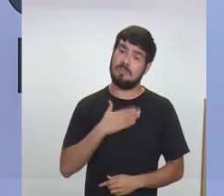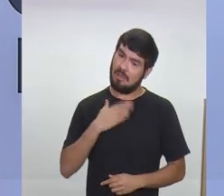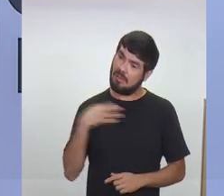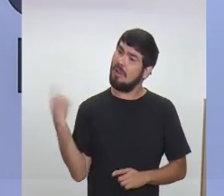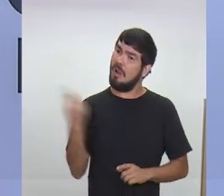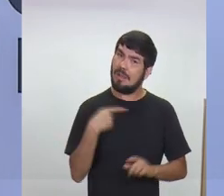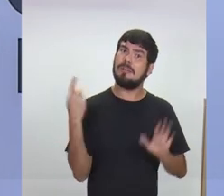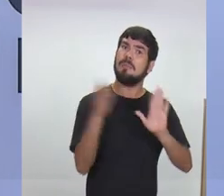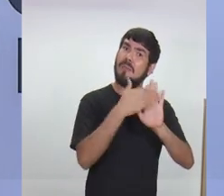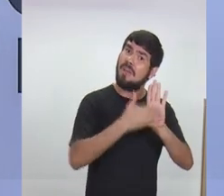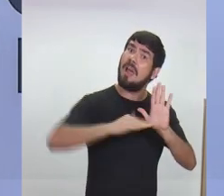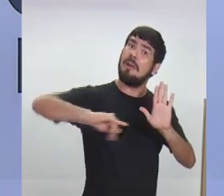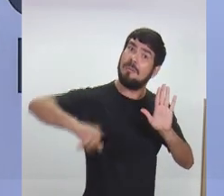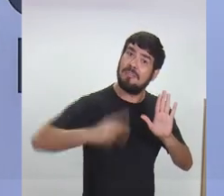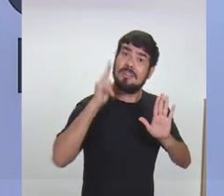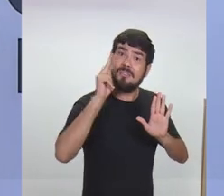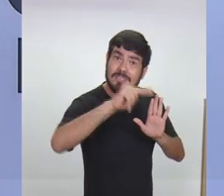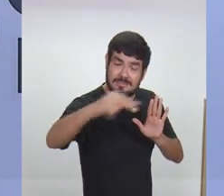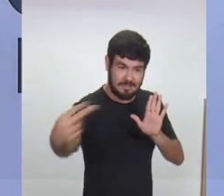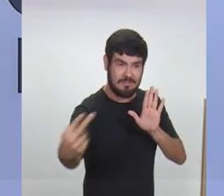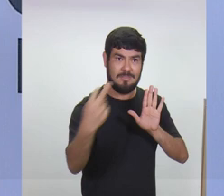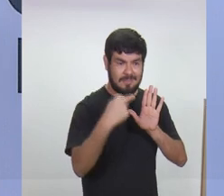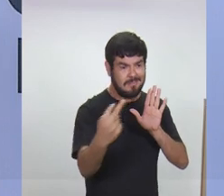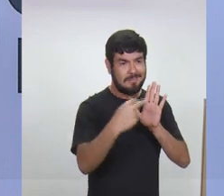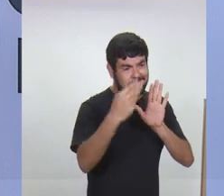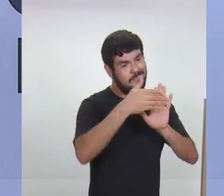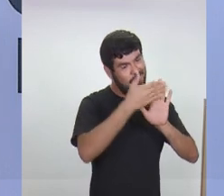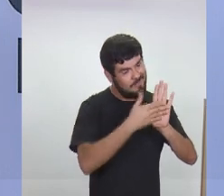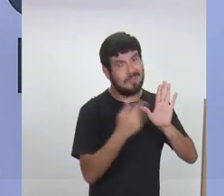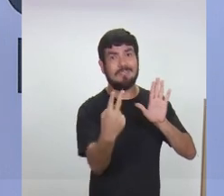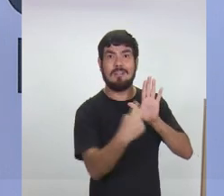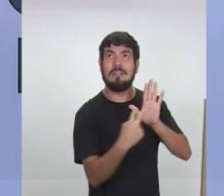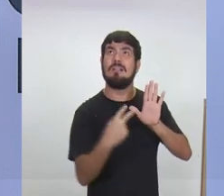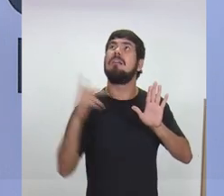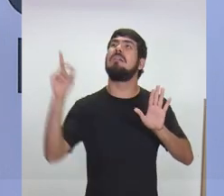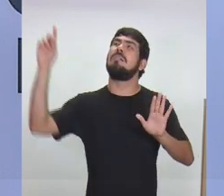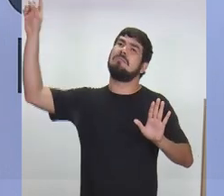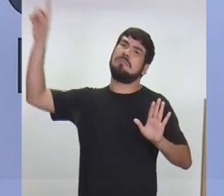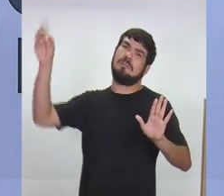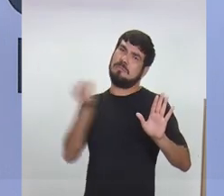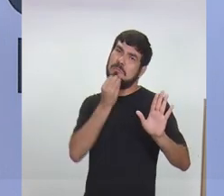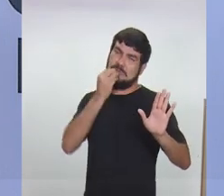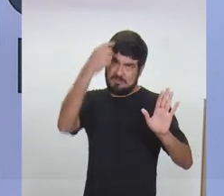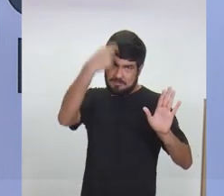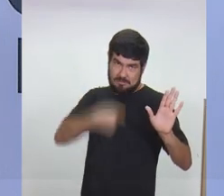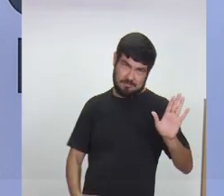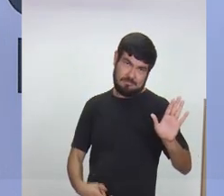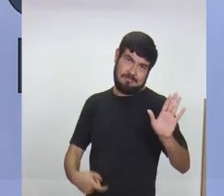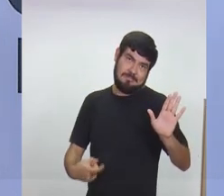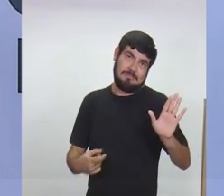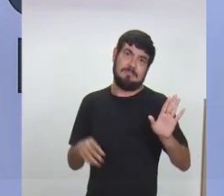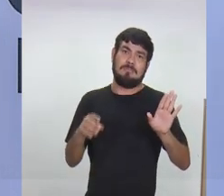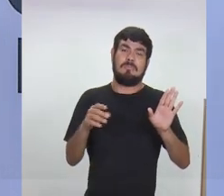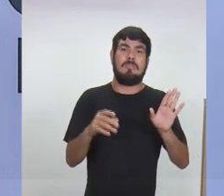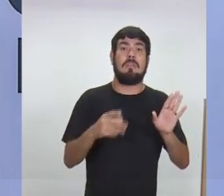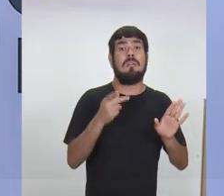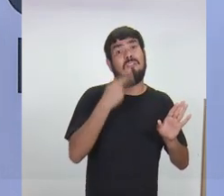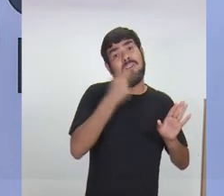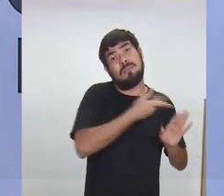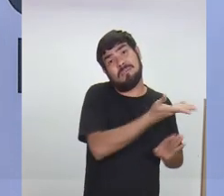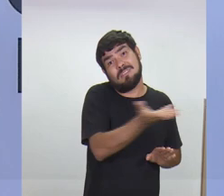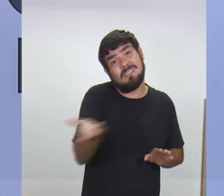então aproveito esse espaço que estamos sendo ofertado né por deus primeiramente para que a gente possa dizer os senhores estão nos